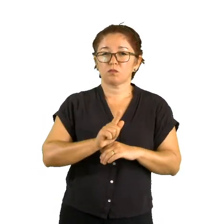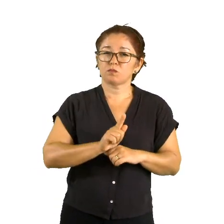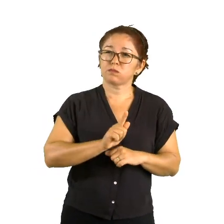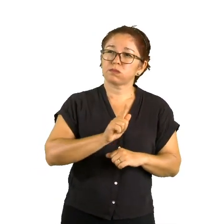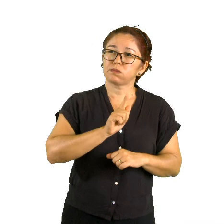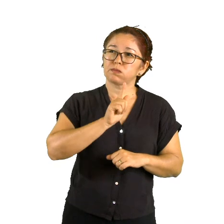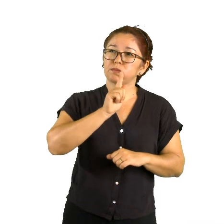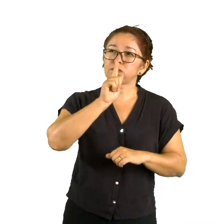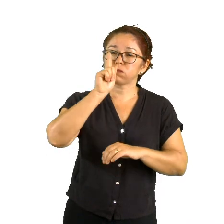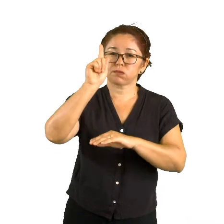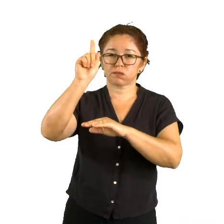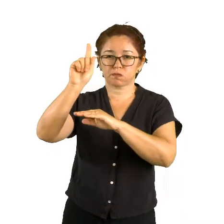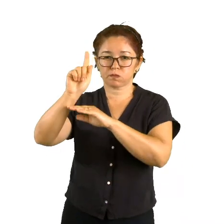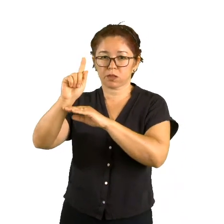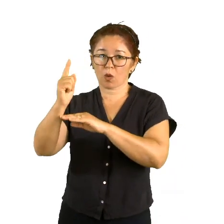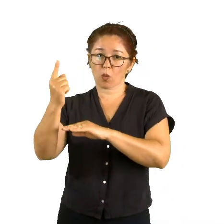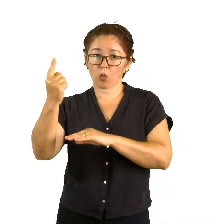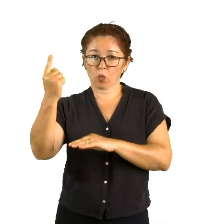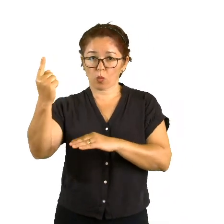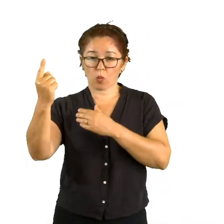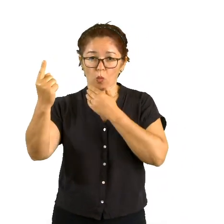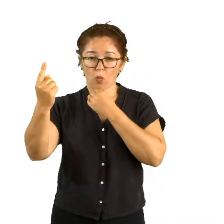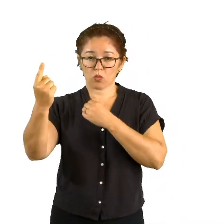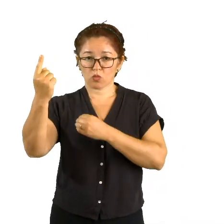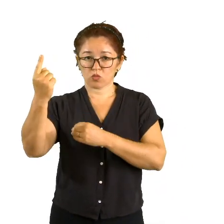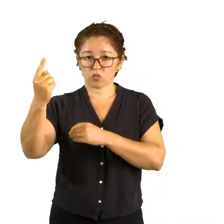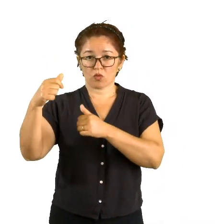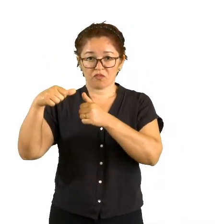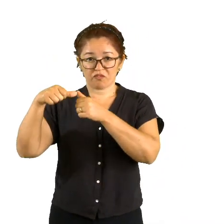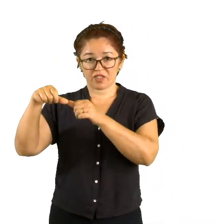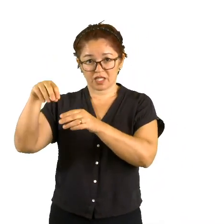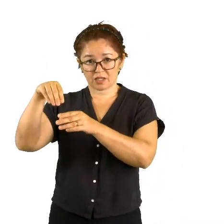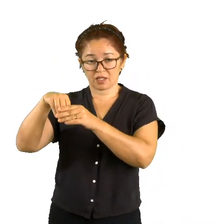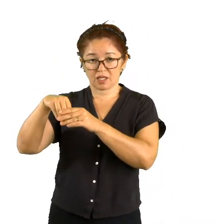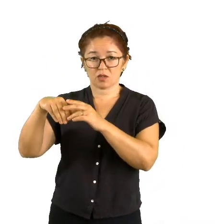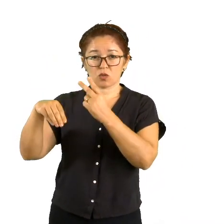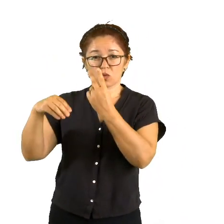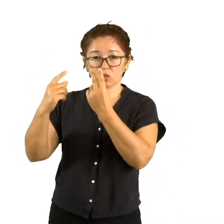lunar que pousou na Lua, né? O segundo homem